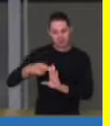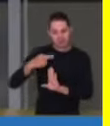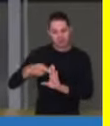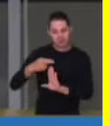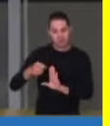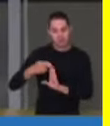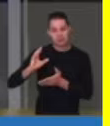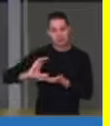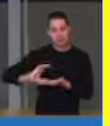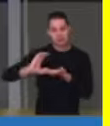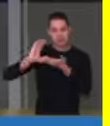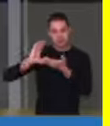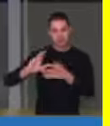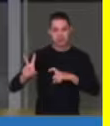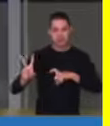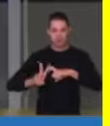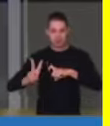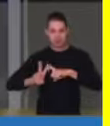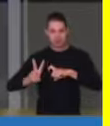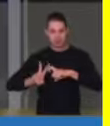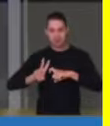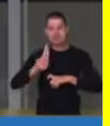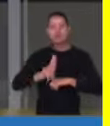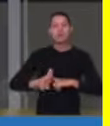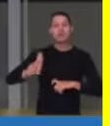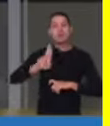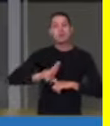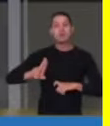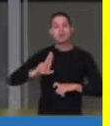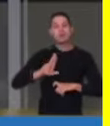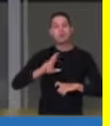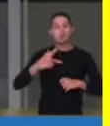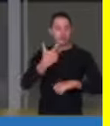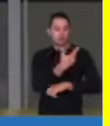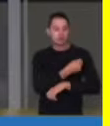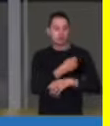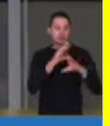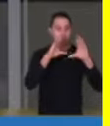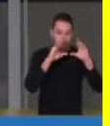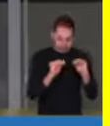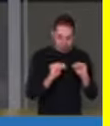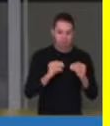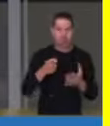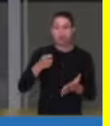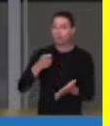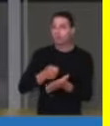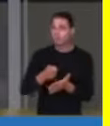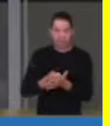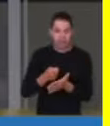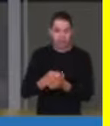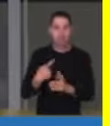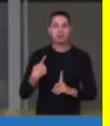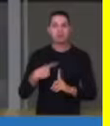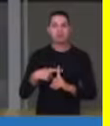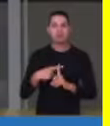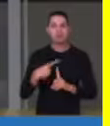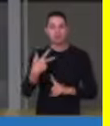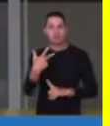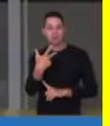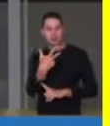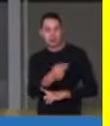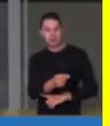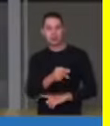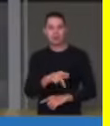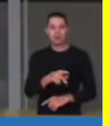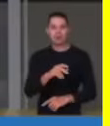de Medicina Veterinária, a utilização de sedativos. Isso é obrigatório. Por quê? Porque a injeção de KCL